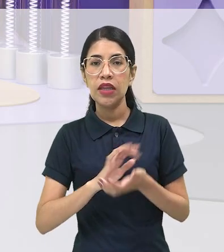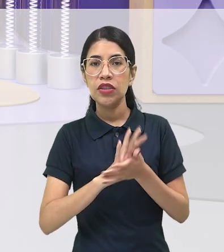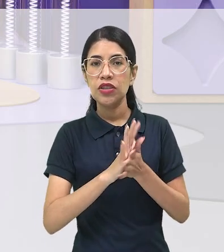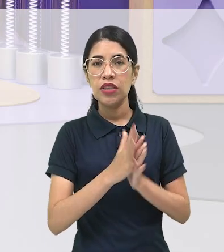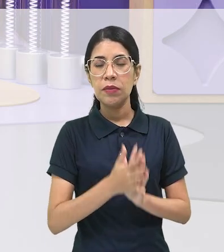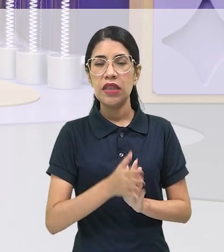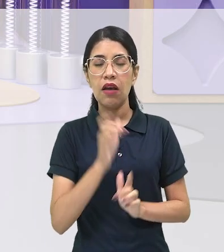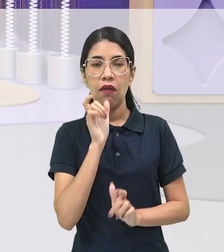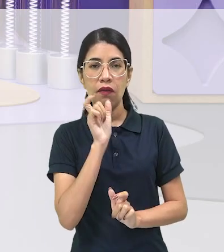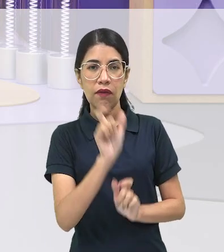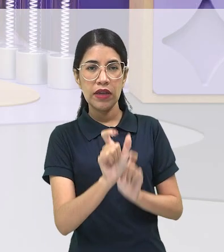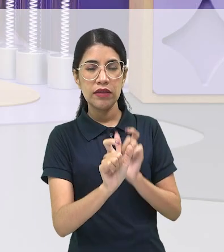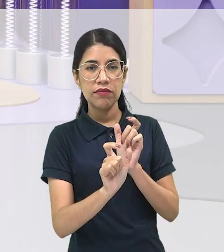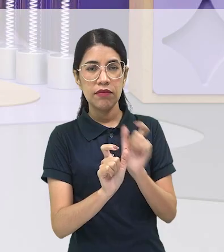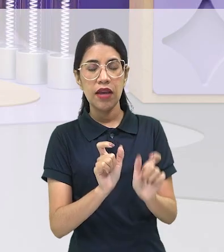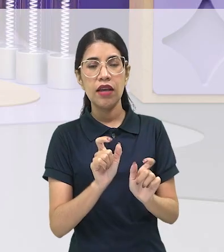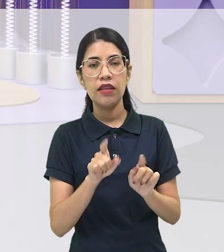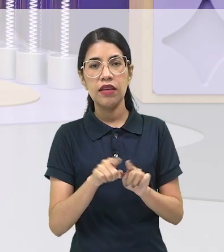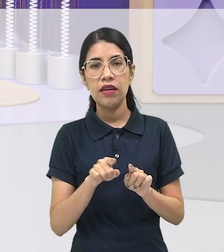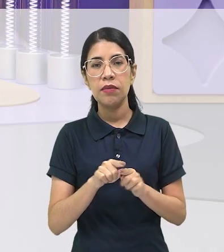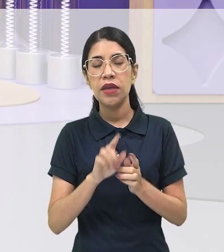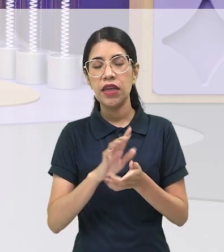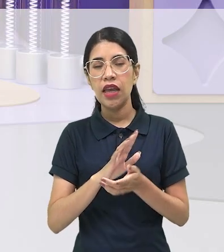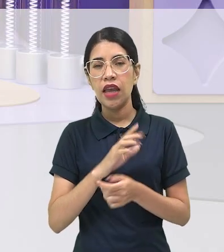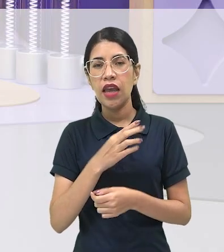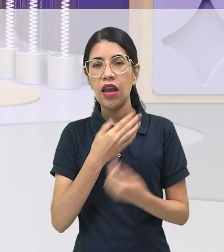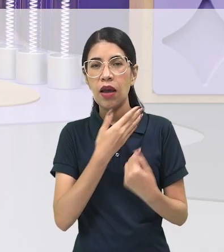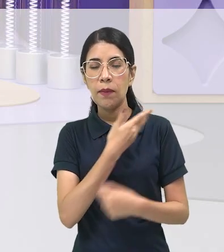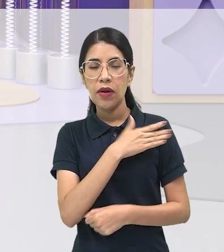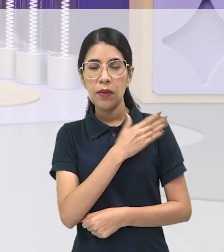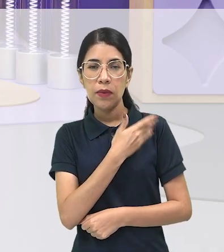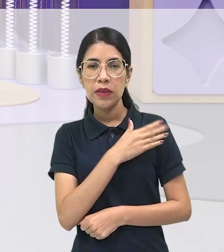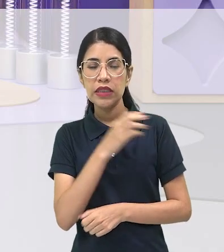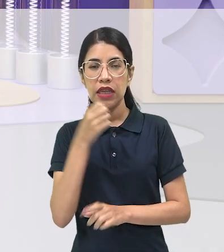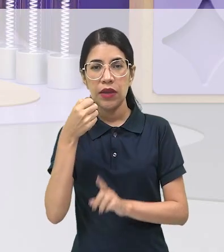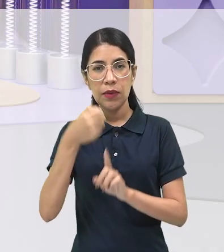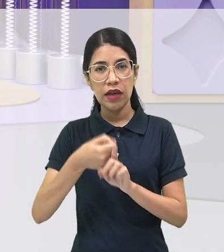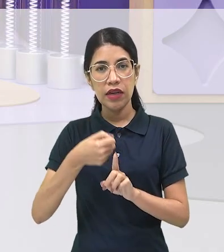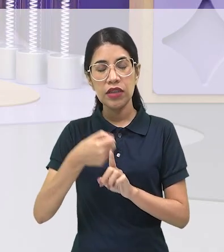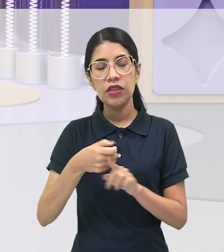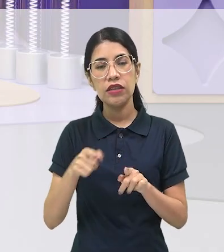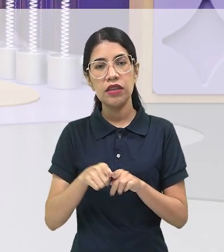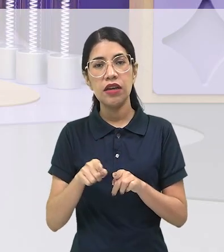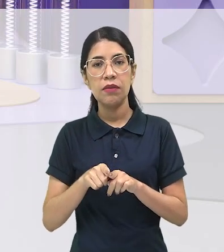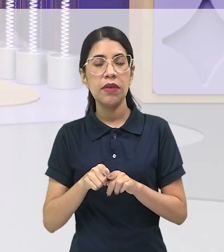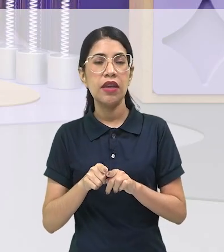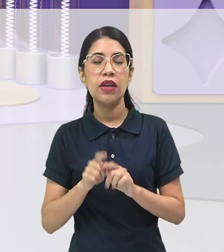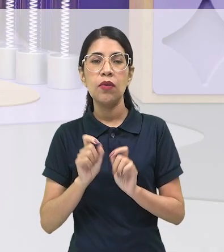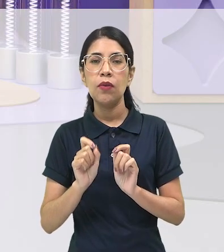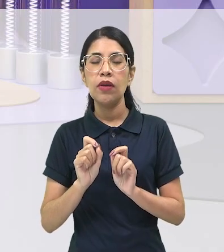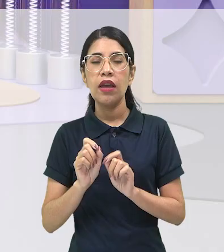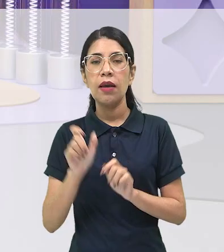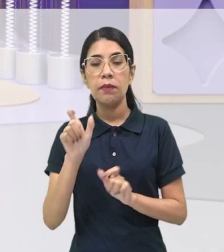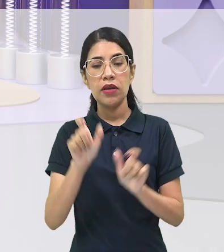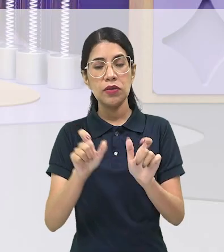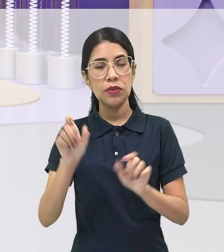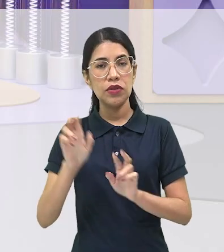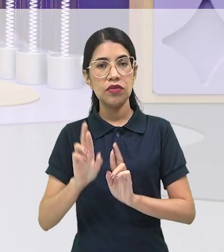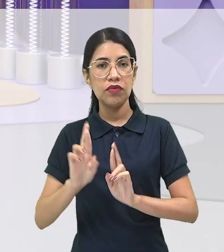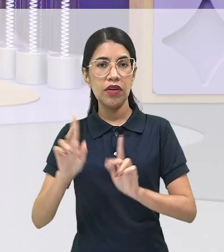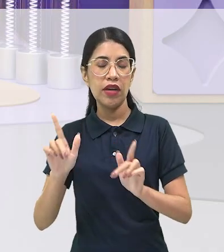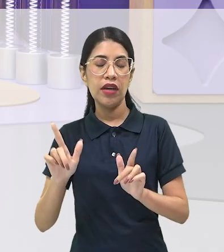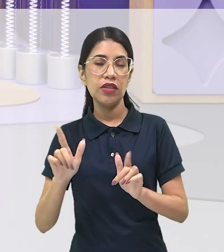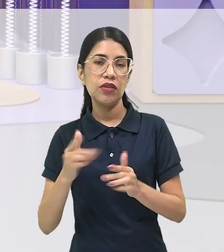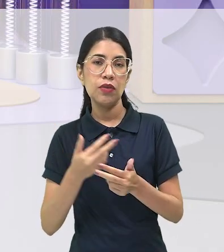Discriminar, ofender, rechaçar, agredir aquilo que é diferente, aquilo